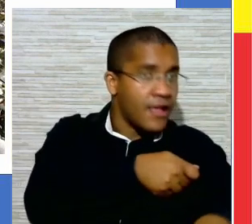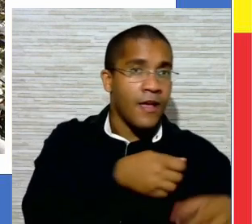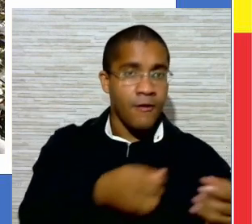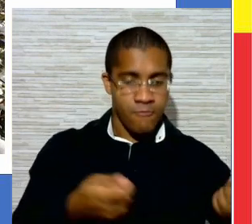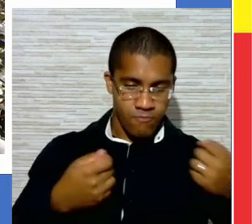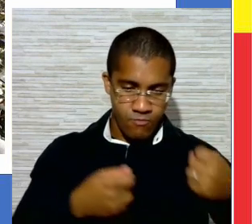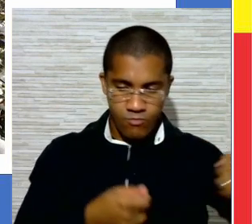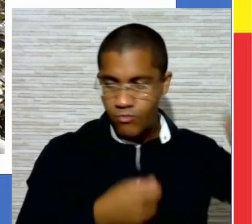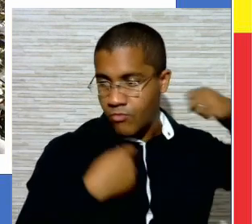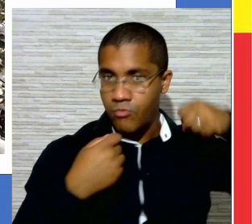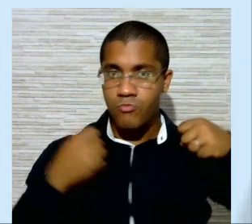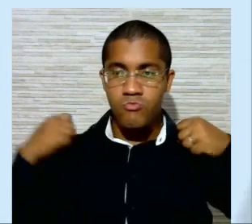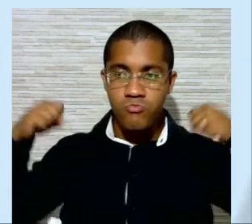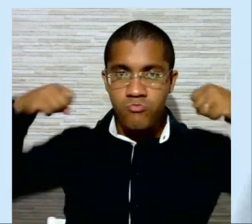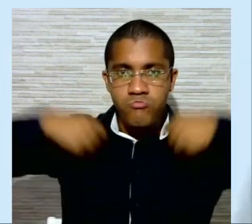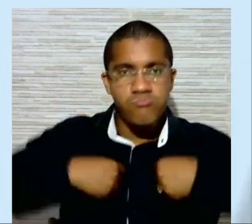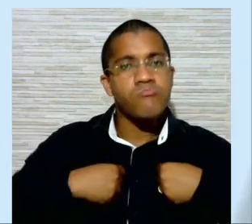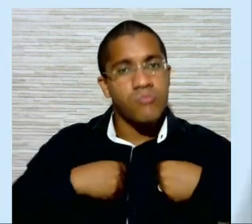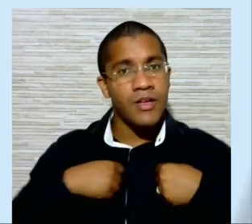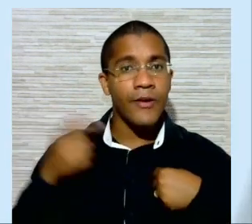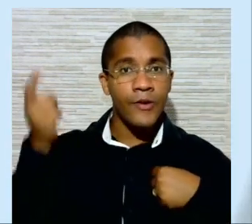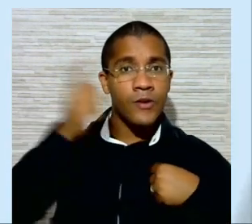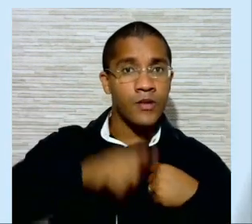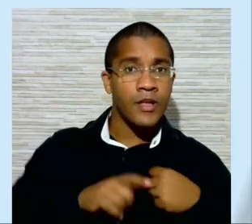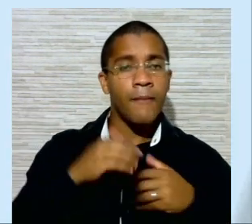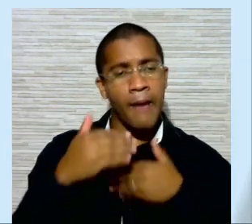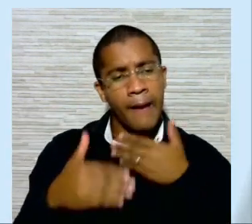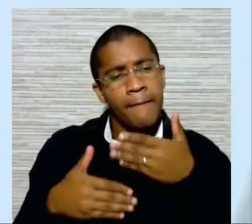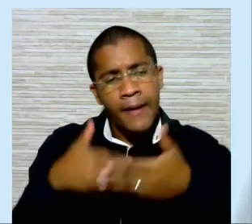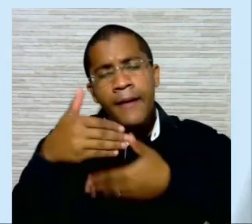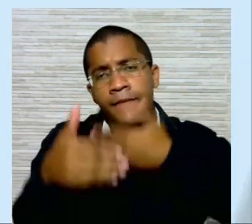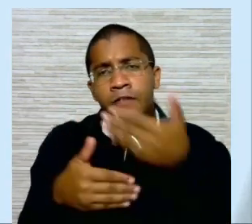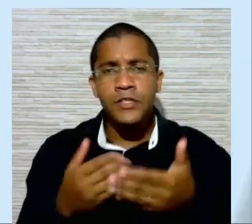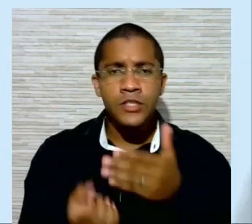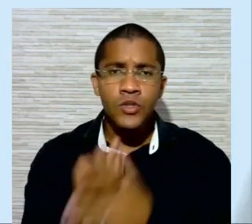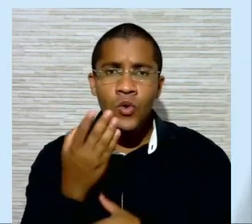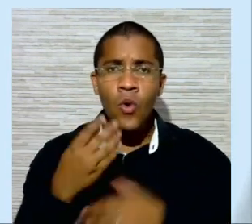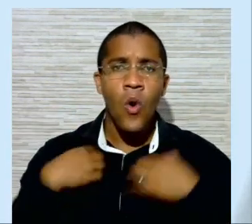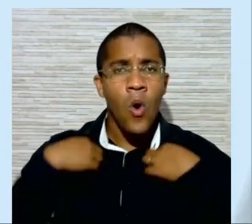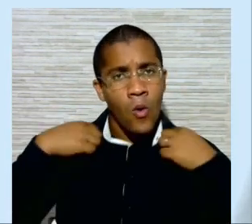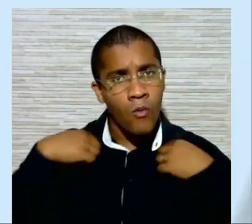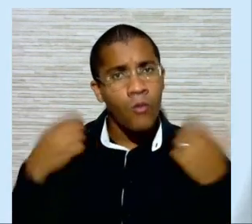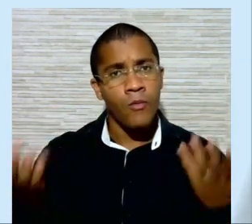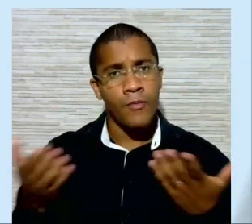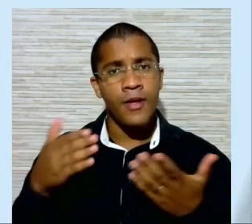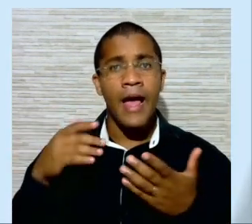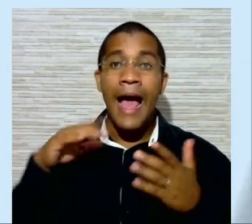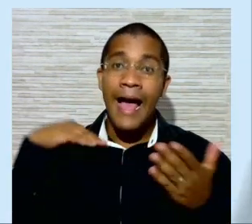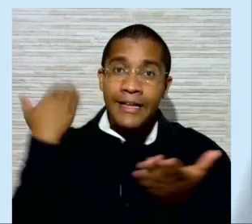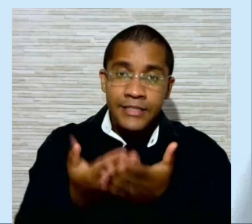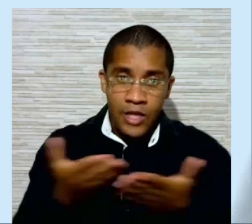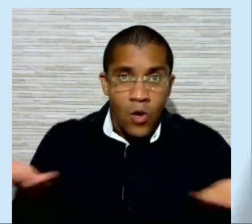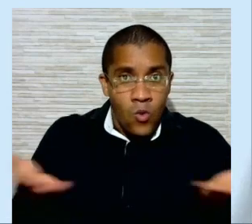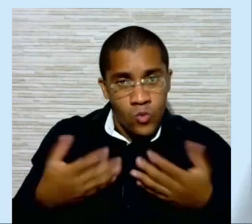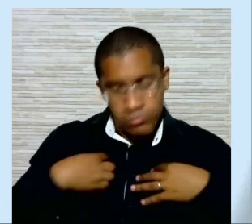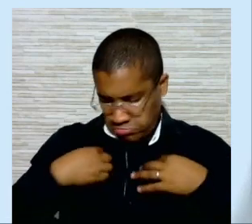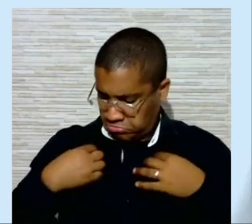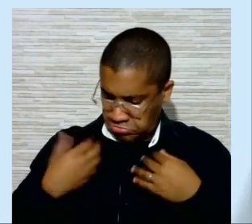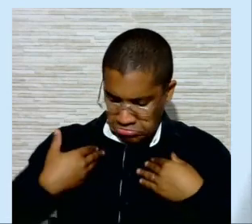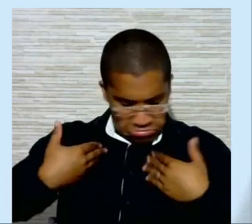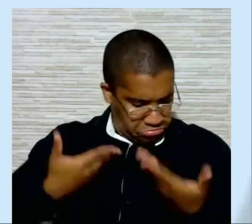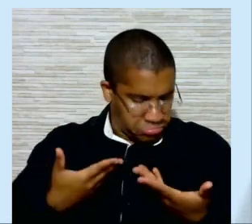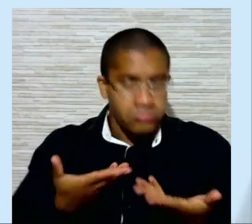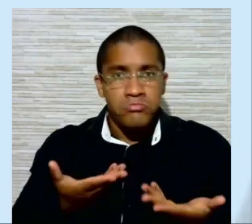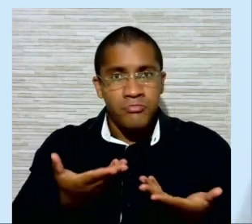vestimento. Ao longo da evolução da indústria, né, a gente foi começando a confeccionar roupas e chegamos até as roupas que utilizamos